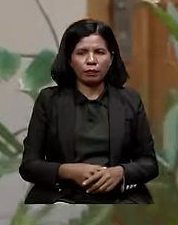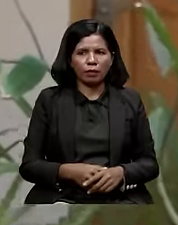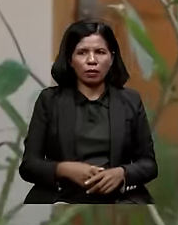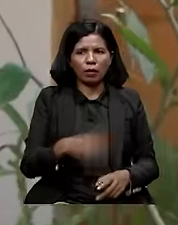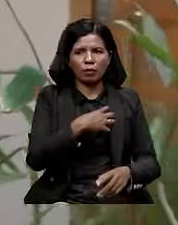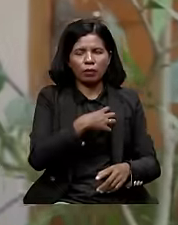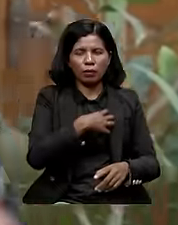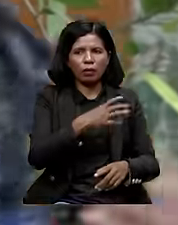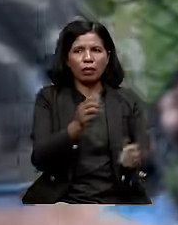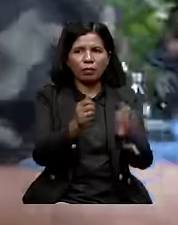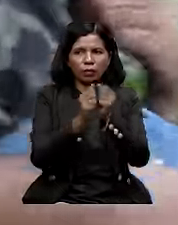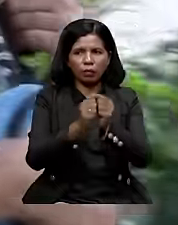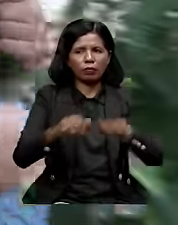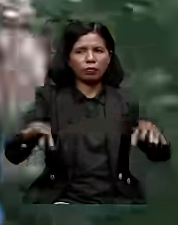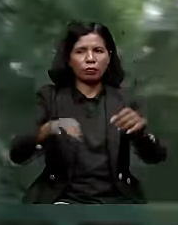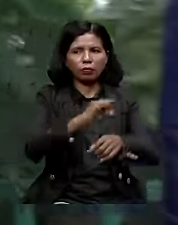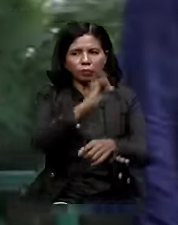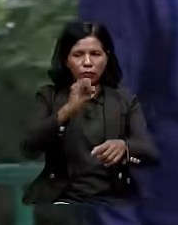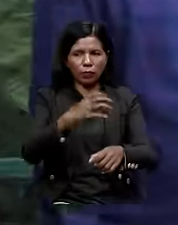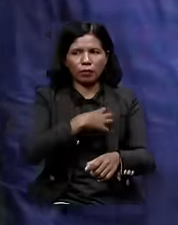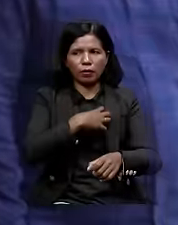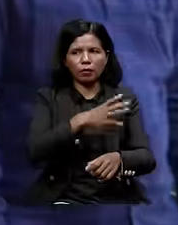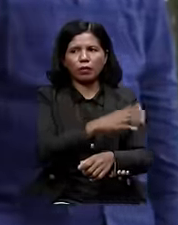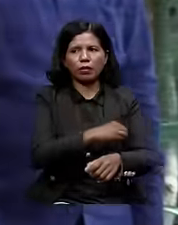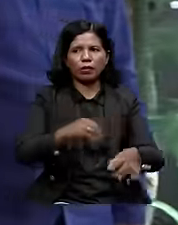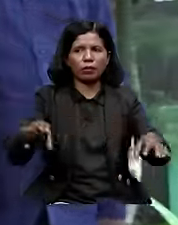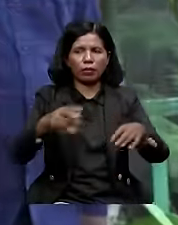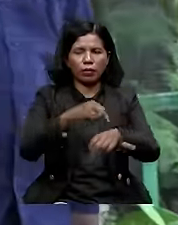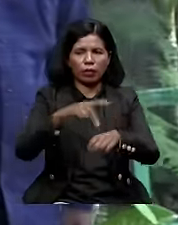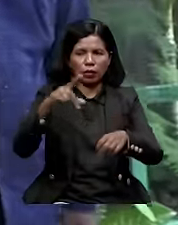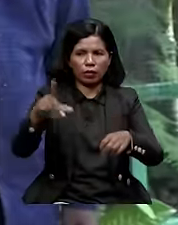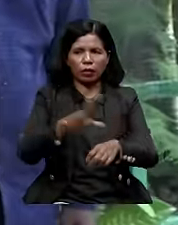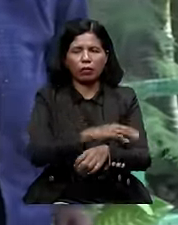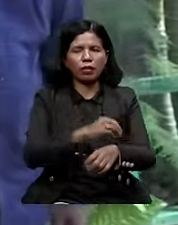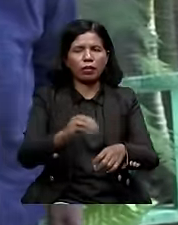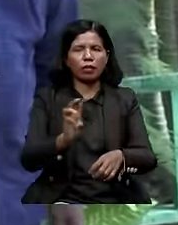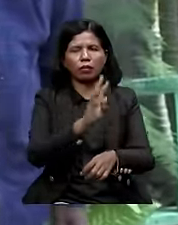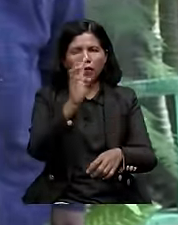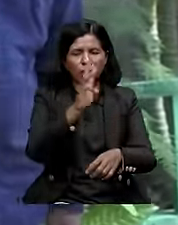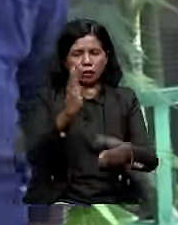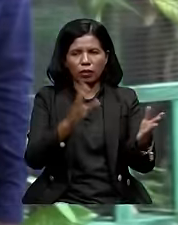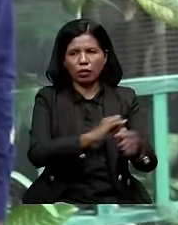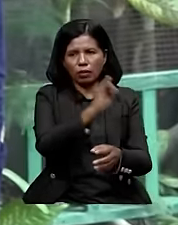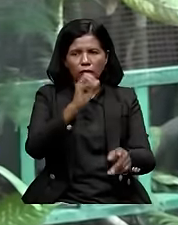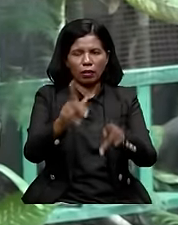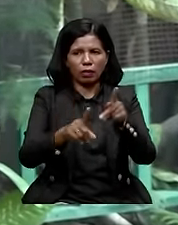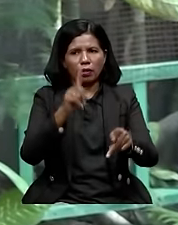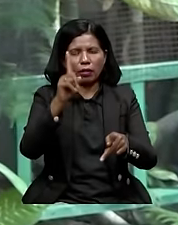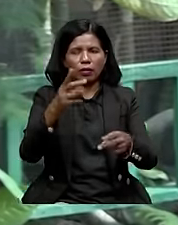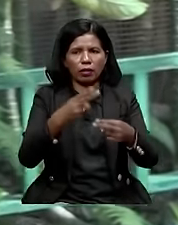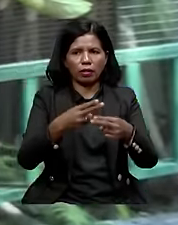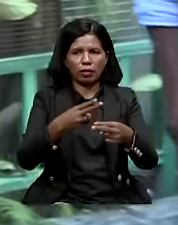Polisia Migrasaun na moto ko serviço informação polícia no serviço nacional de inteligência e a quarta né identifica na Sidadaun ho